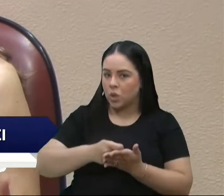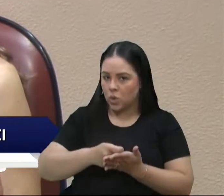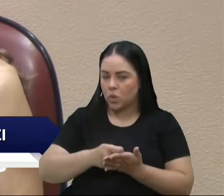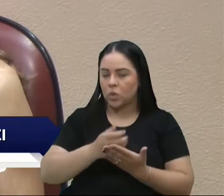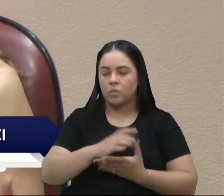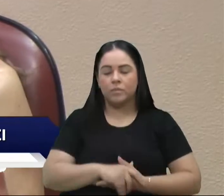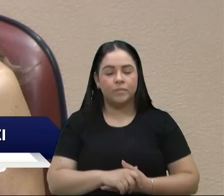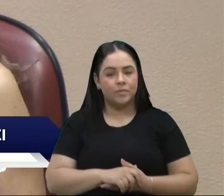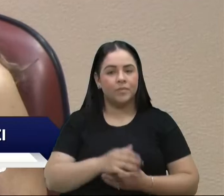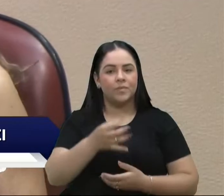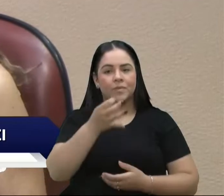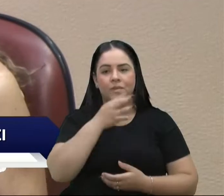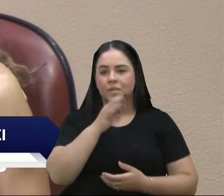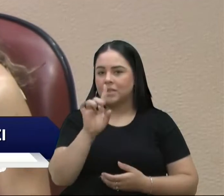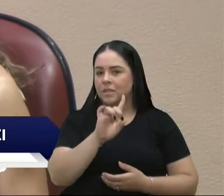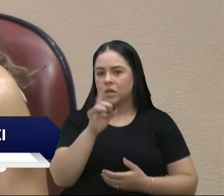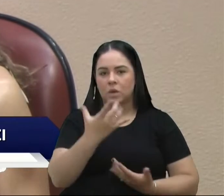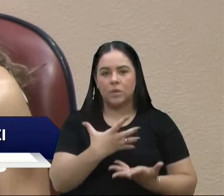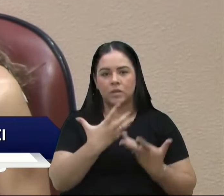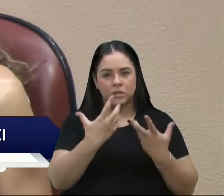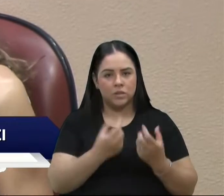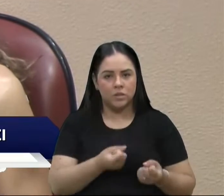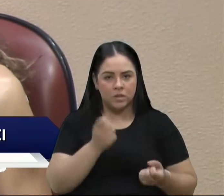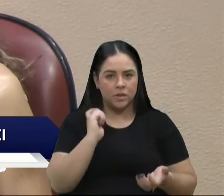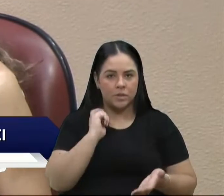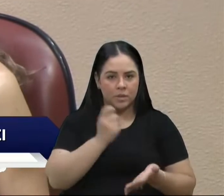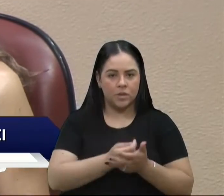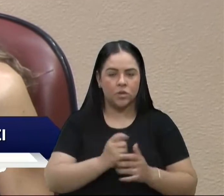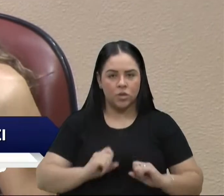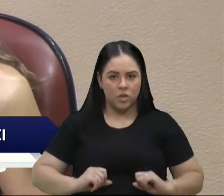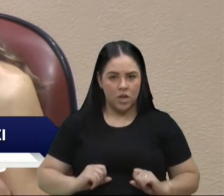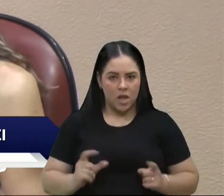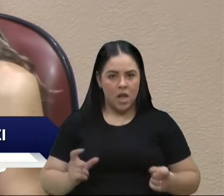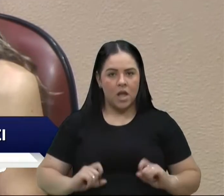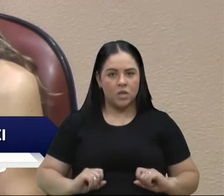Sul não aderiu a esse pagamento de dívida,